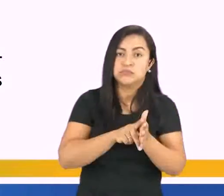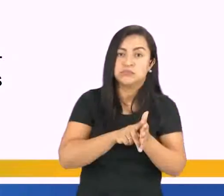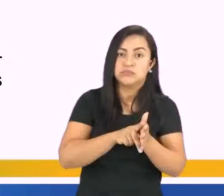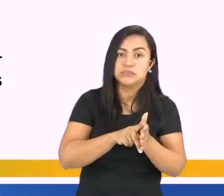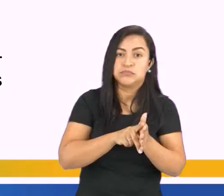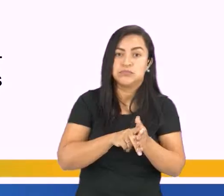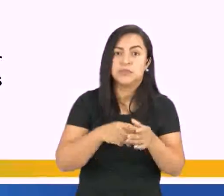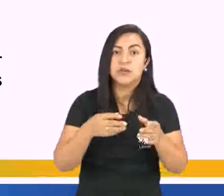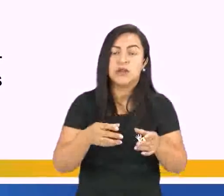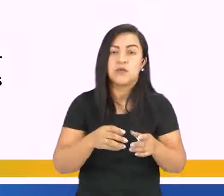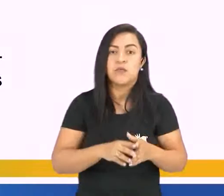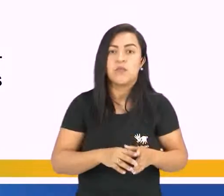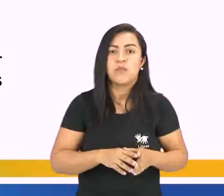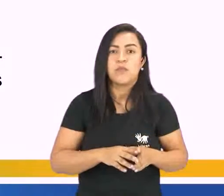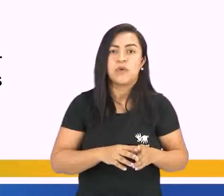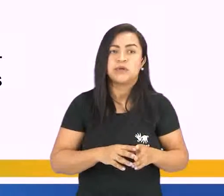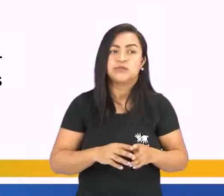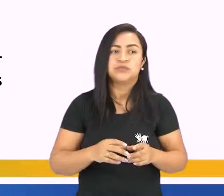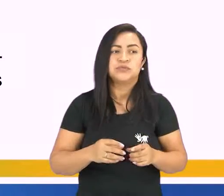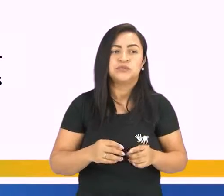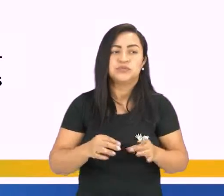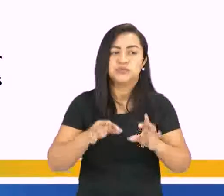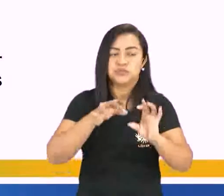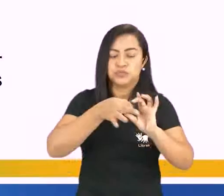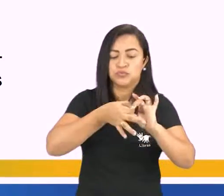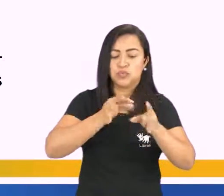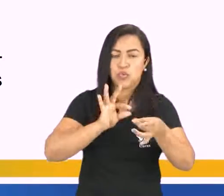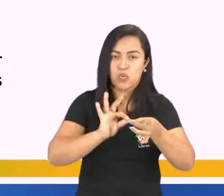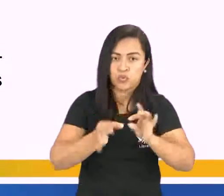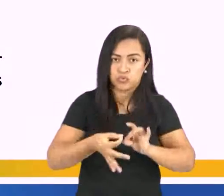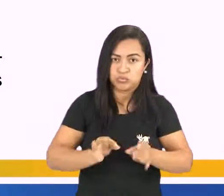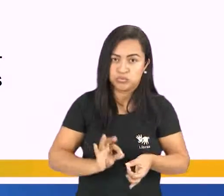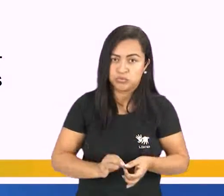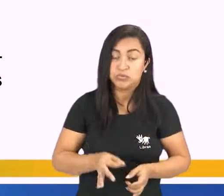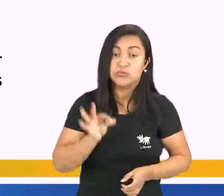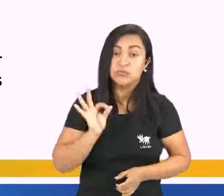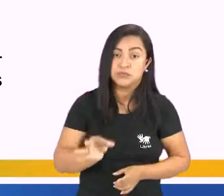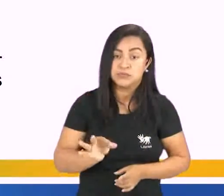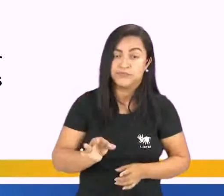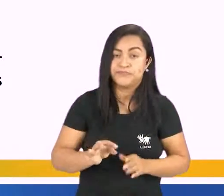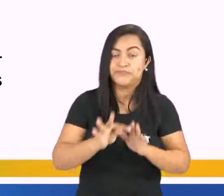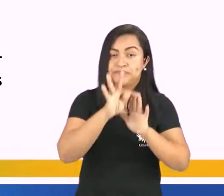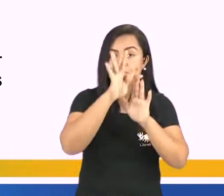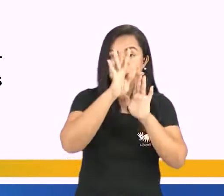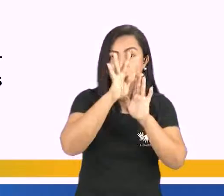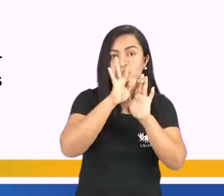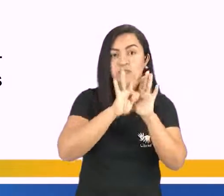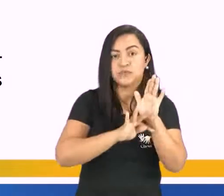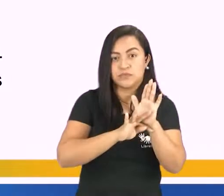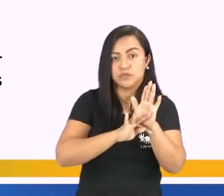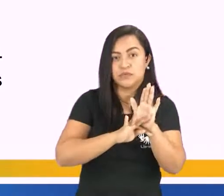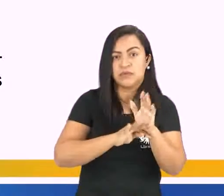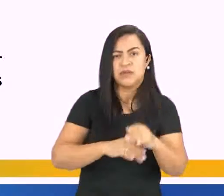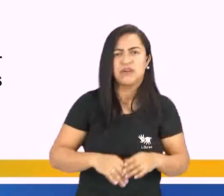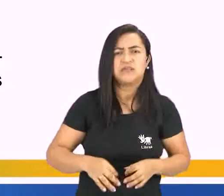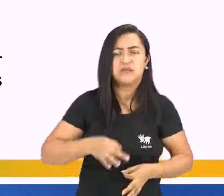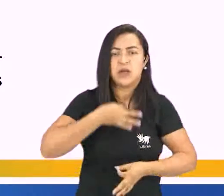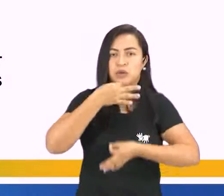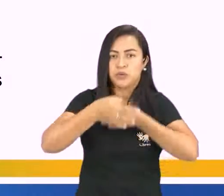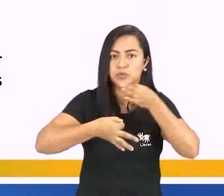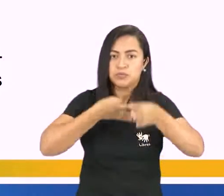justificações coerentes que sustentem sua ideia. Os textos argumentativos se utilizam no